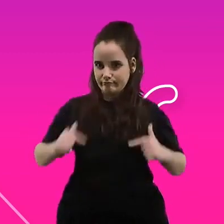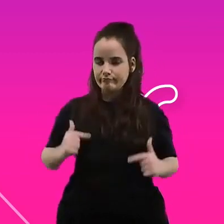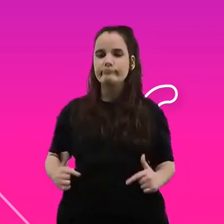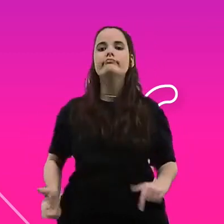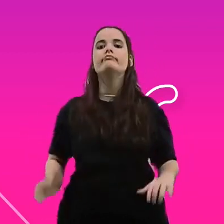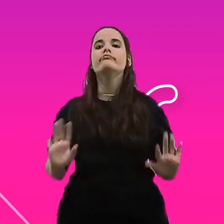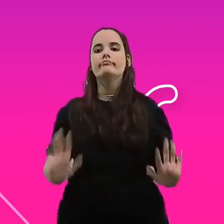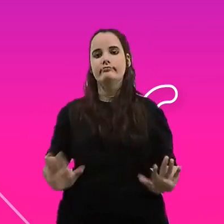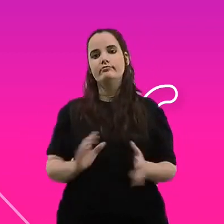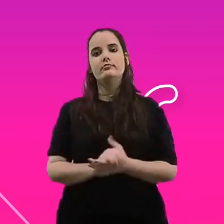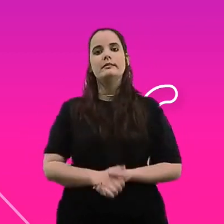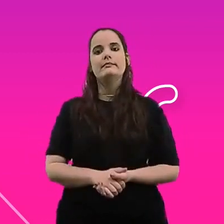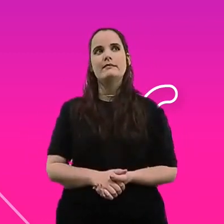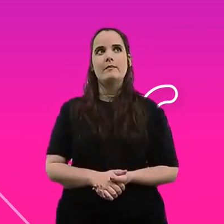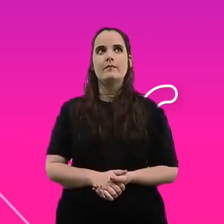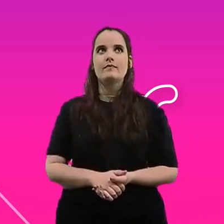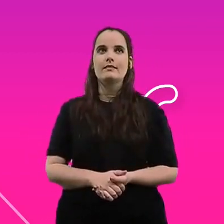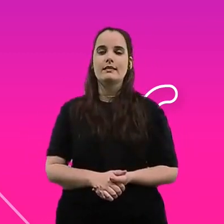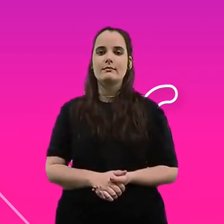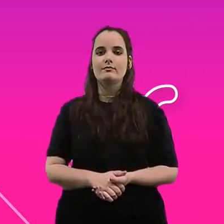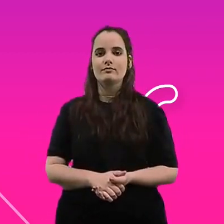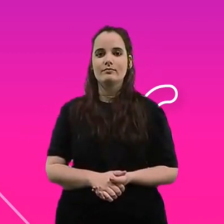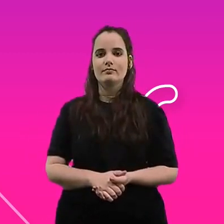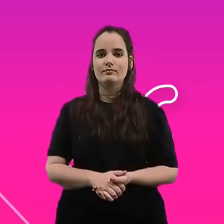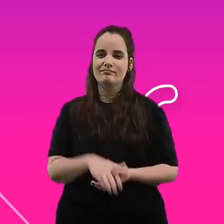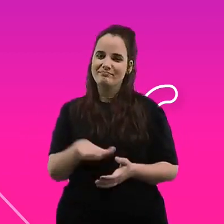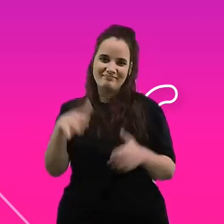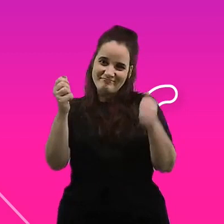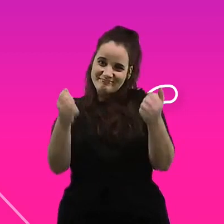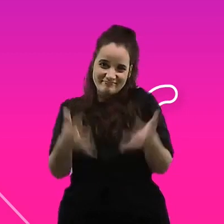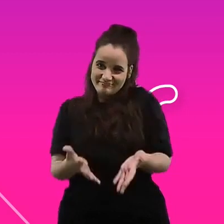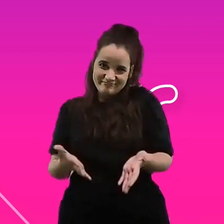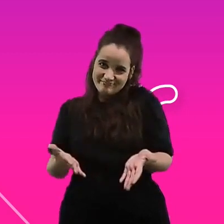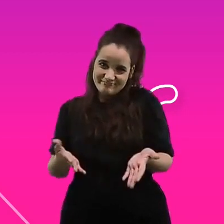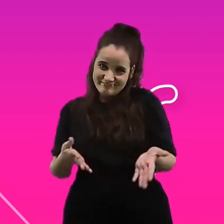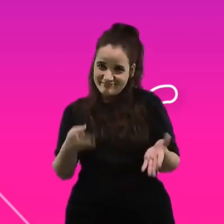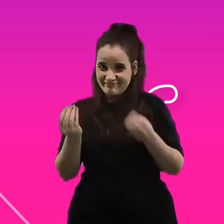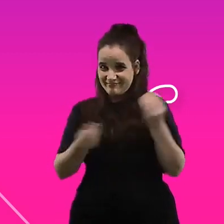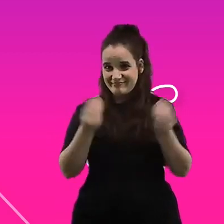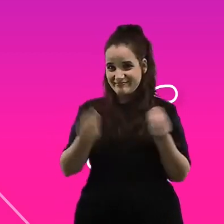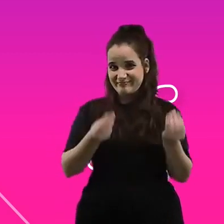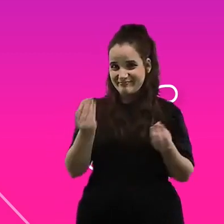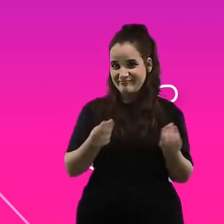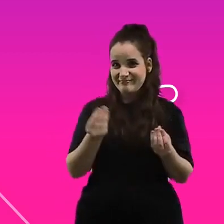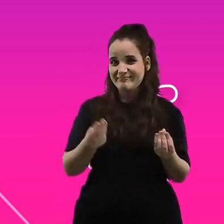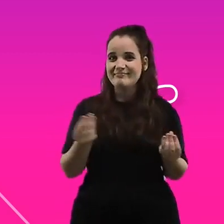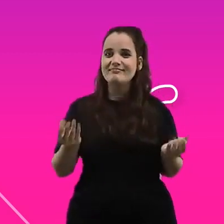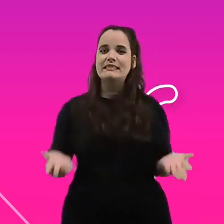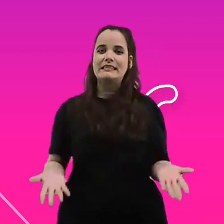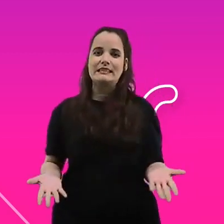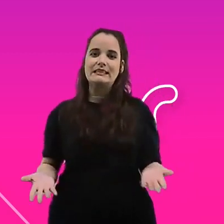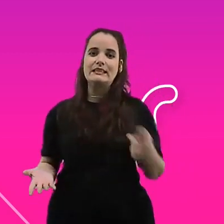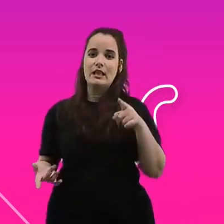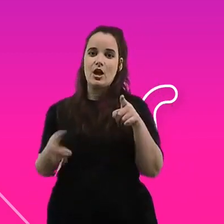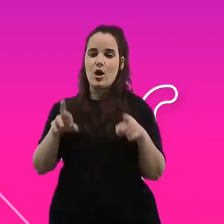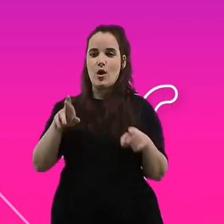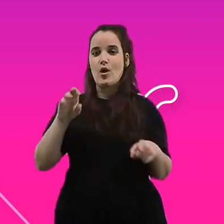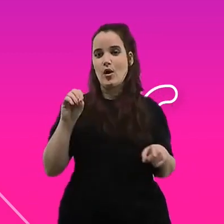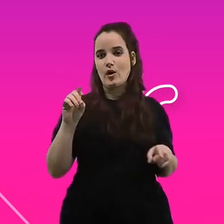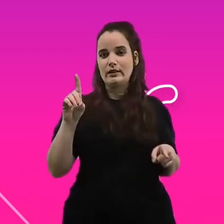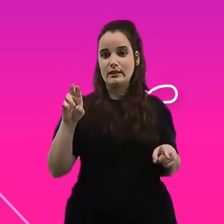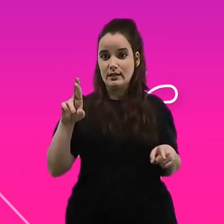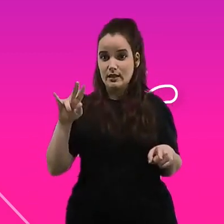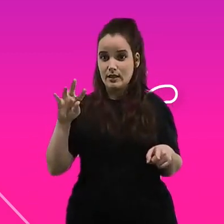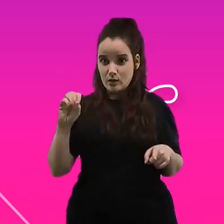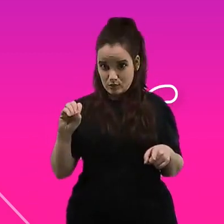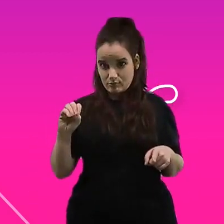alguns, né, ilustrei um pouco do que foi o fenômeno, e de fato a gente hoje, como o Rodrigo Cunha comentou, a gente está em um outro patamar, a